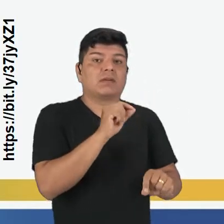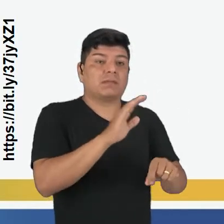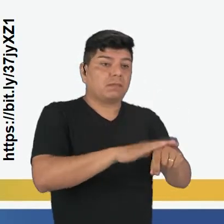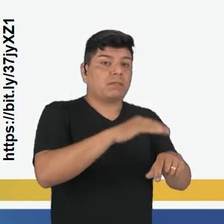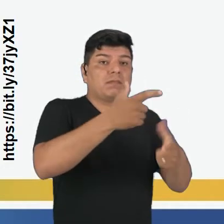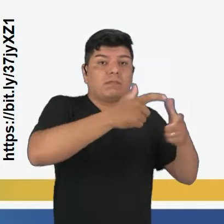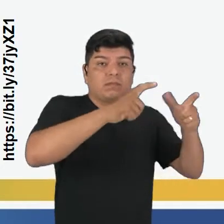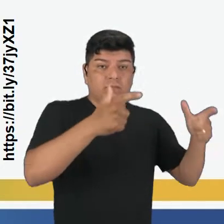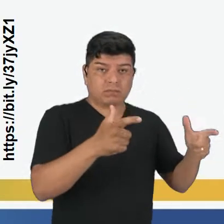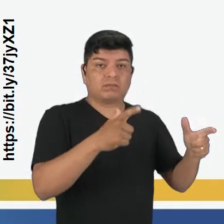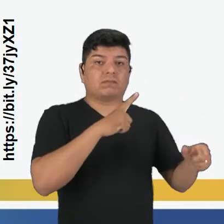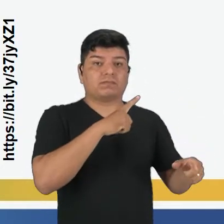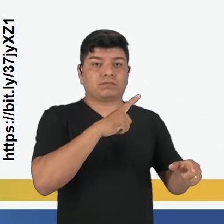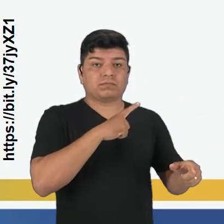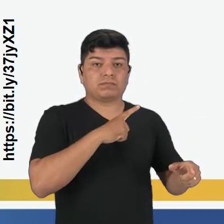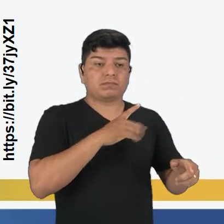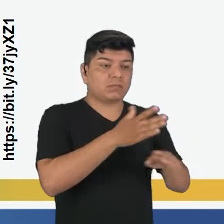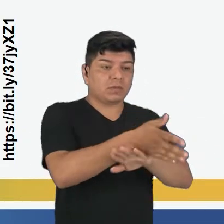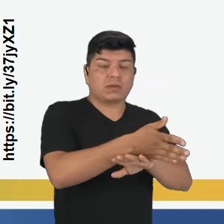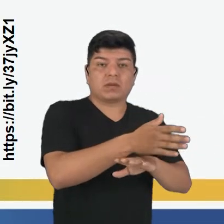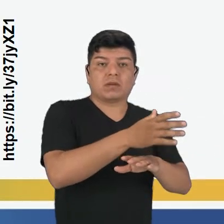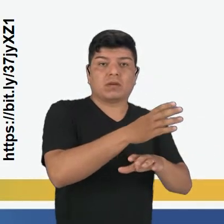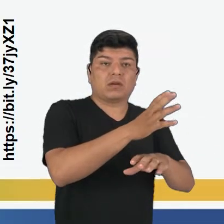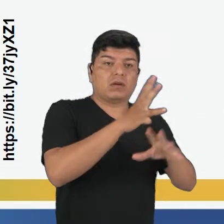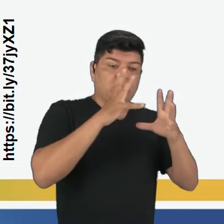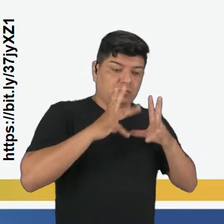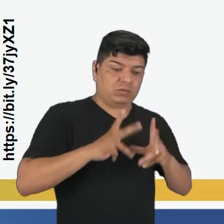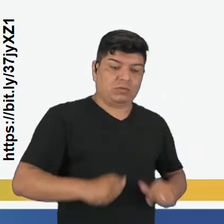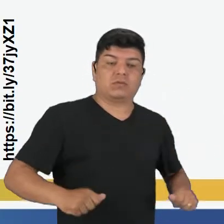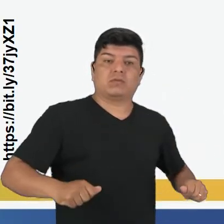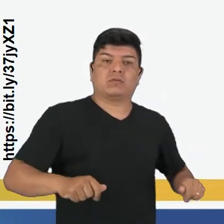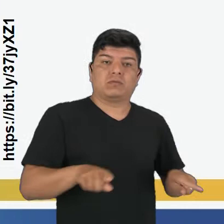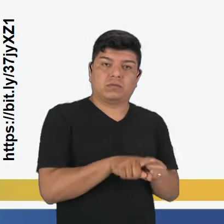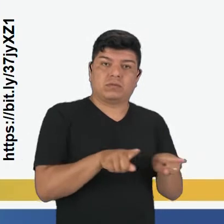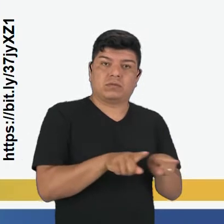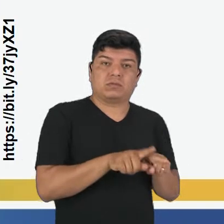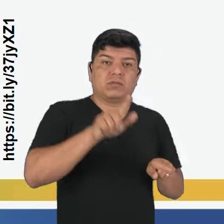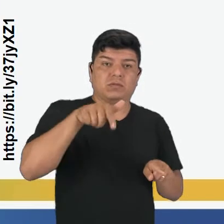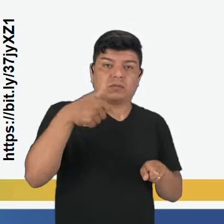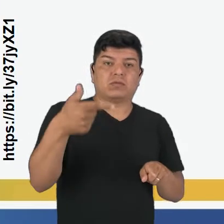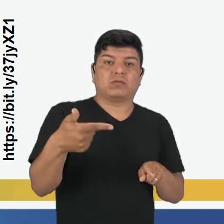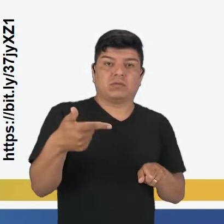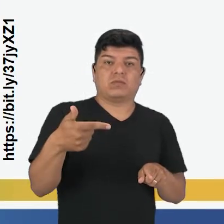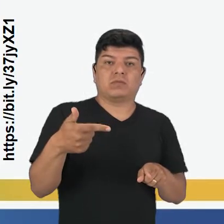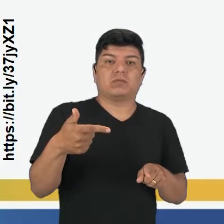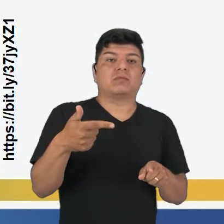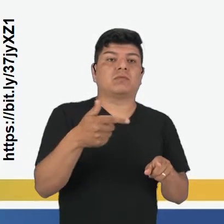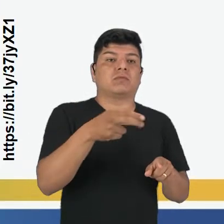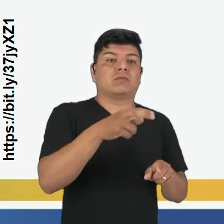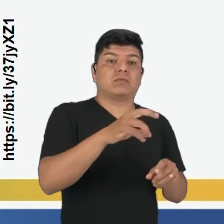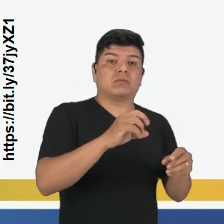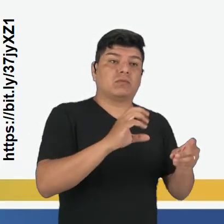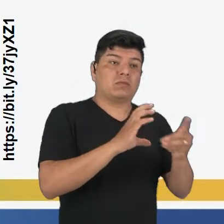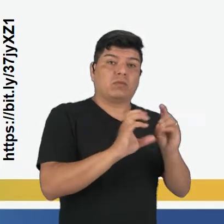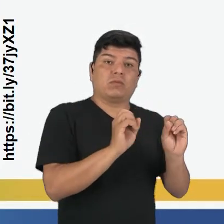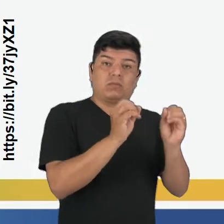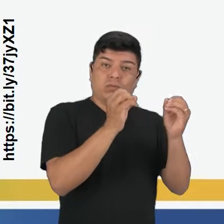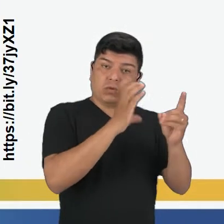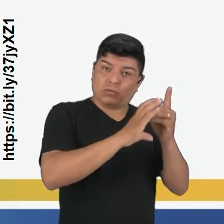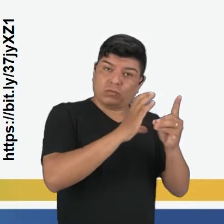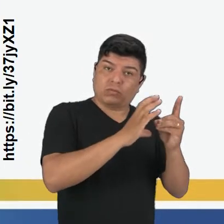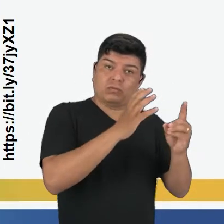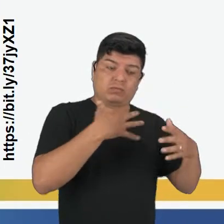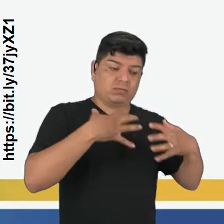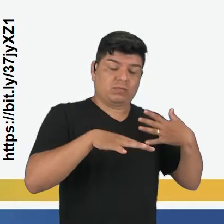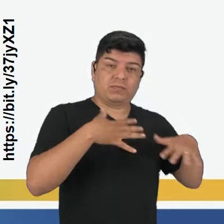mais ampla, rito de passagem, de cura, enquanto o ritual, como o desdobramento do rito, é um conjunto de gestos e ações que